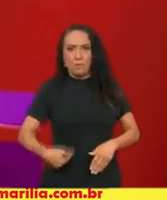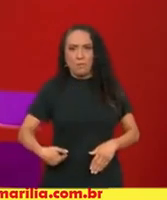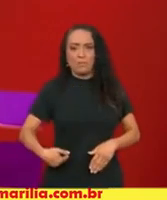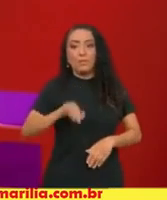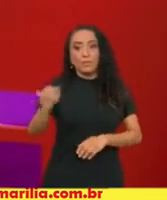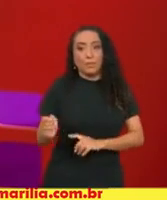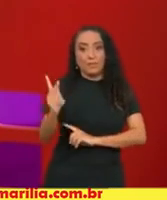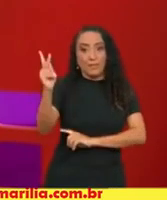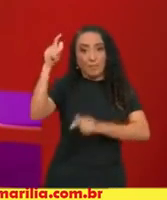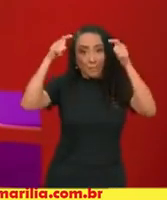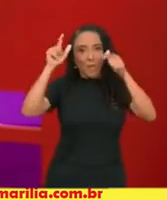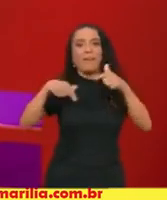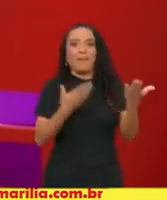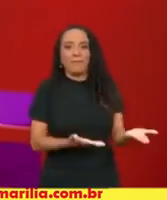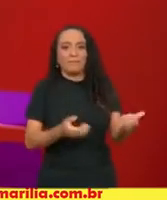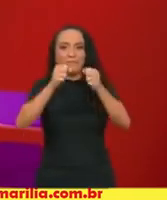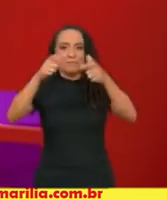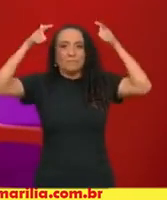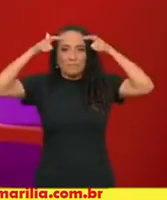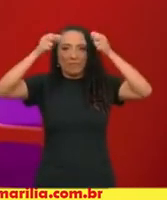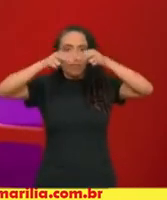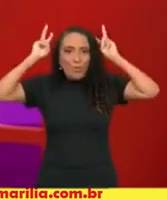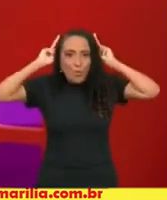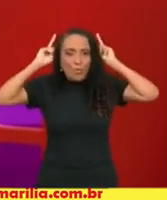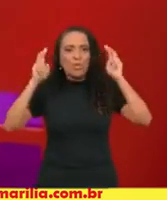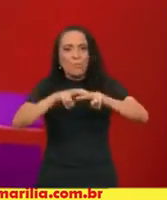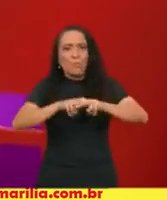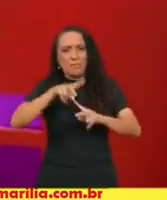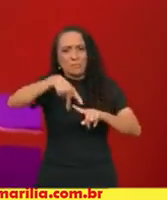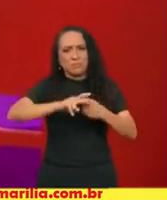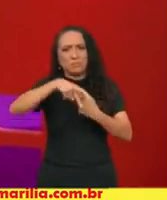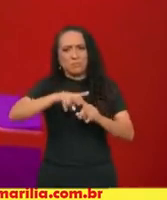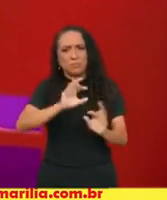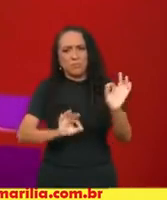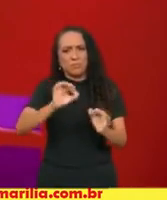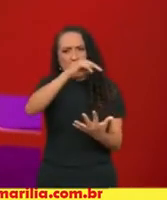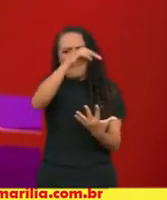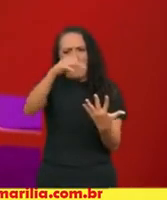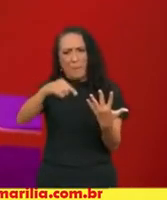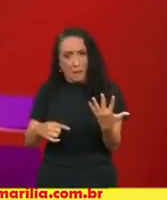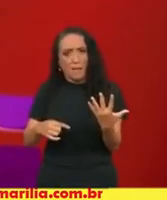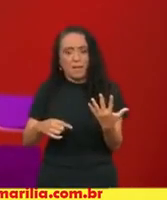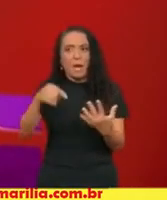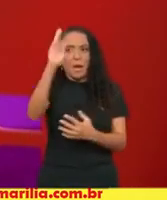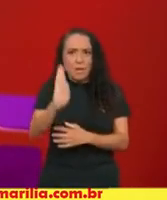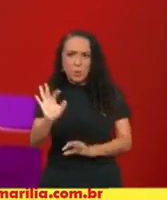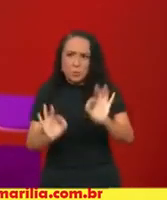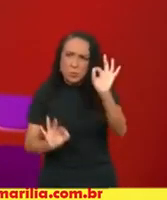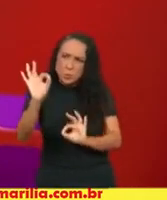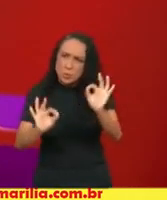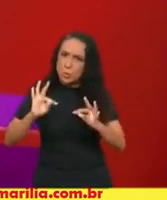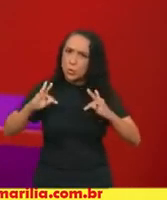Império é esse aí, o Visconde do Rio Branco, pela quantidade de reformas que ele realiza. Agora, ele reforma o país no sentido